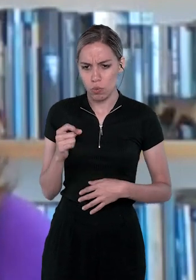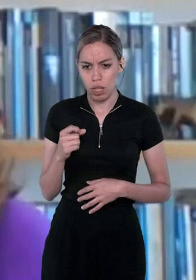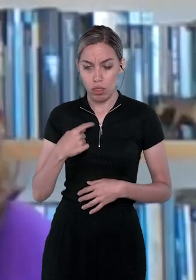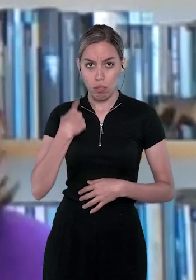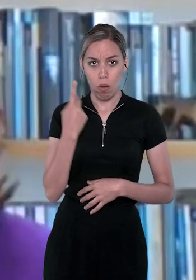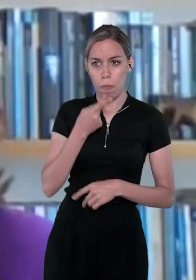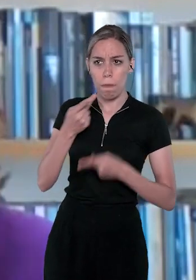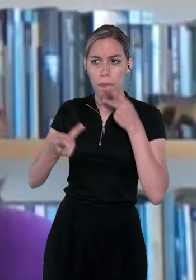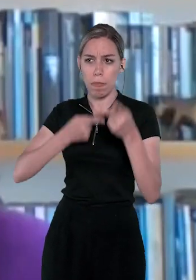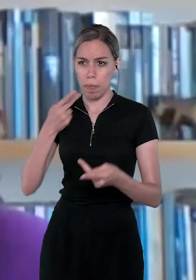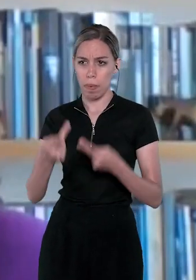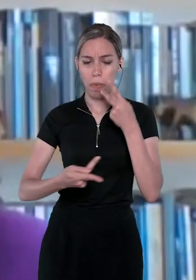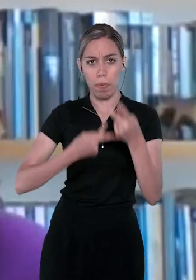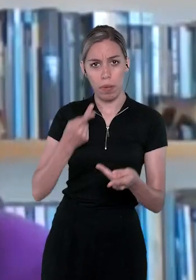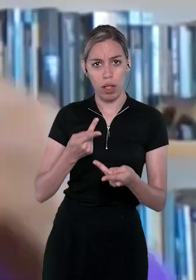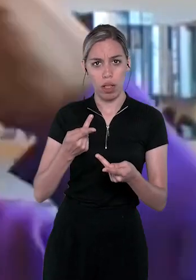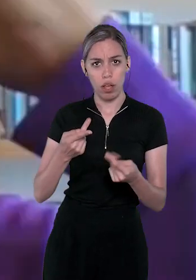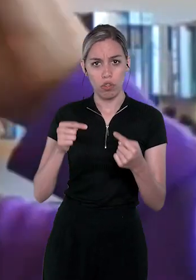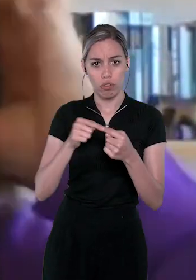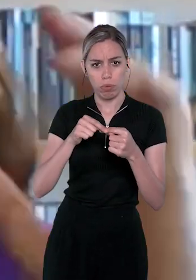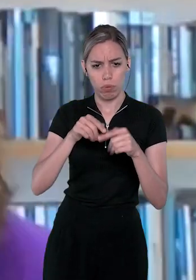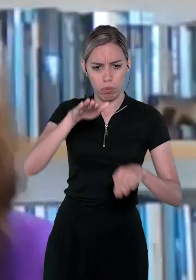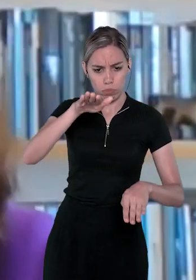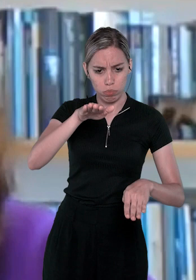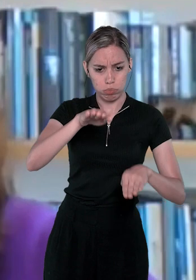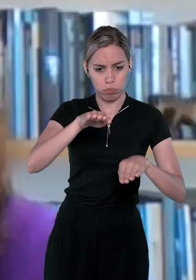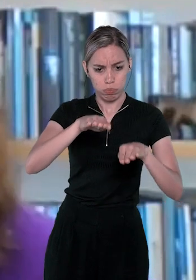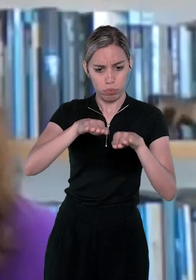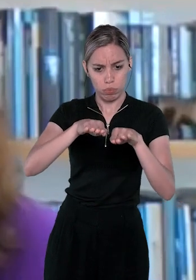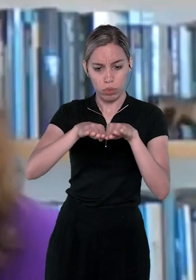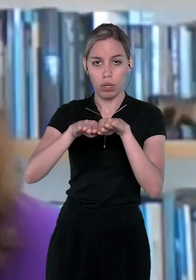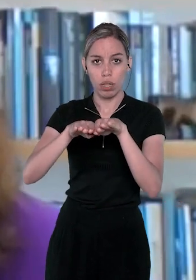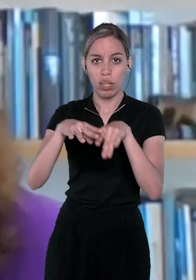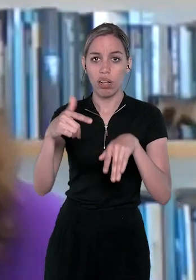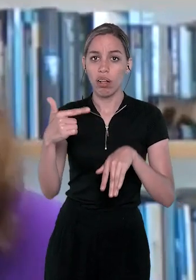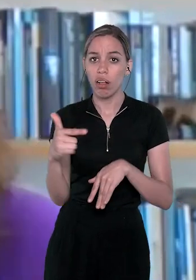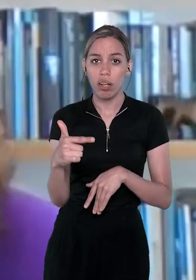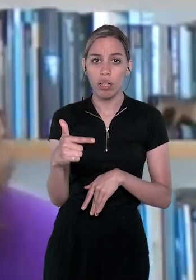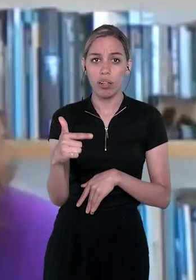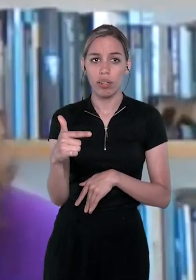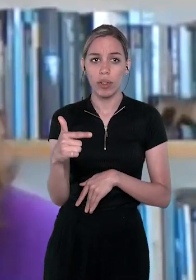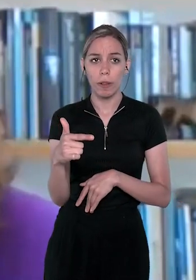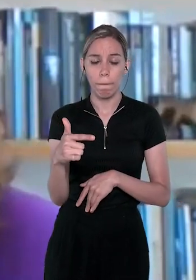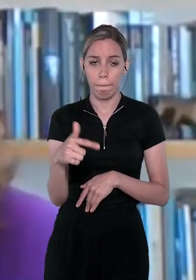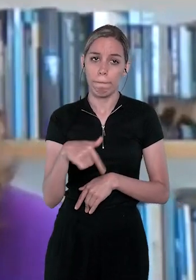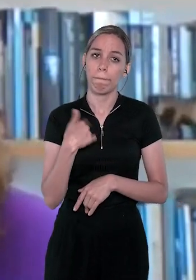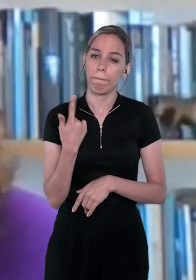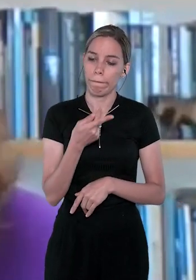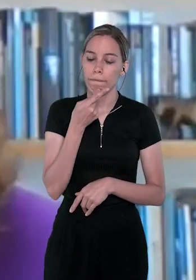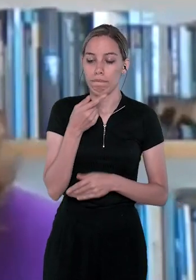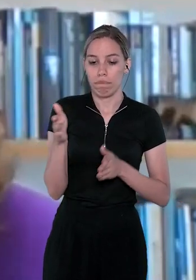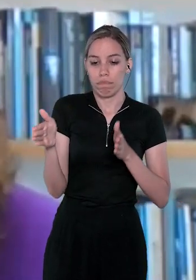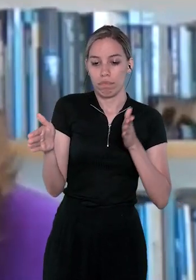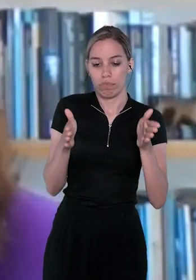serviu para reduzir a desigualdade desses grupos. Então, a gente está falando de um momento extremamente